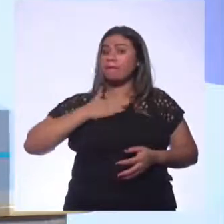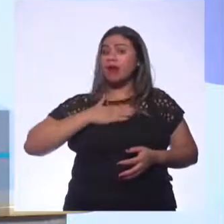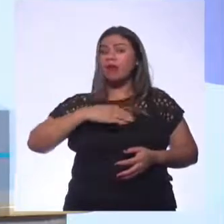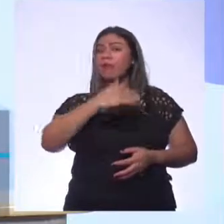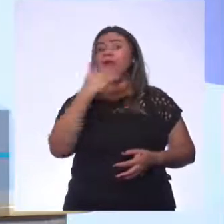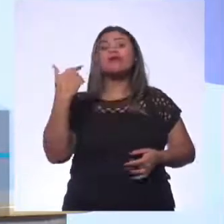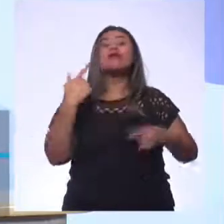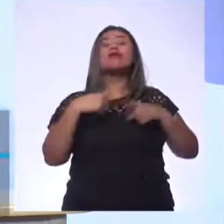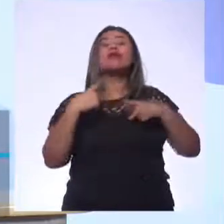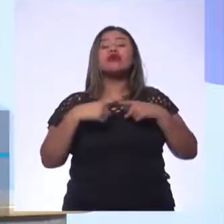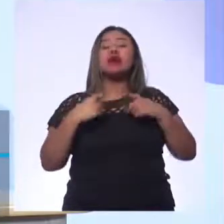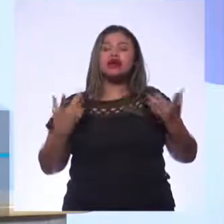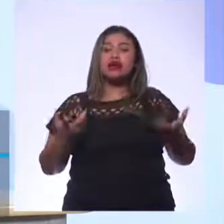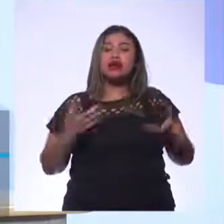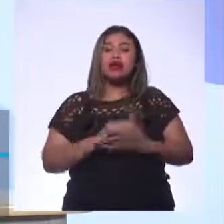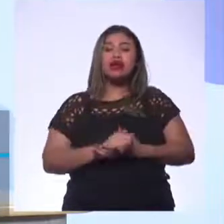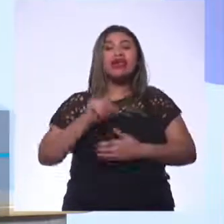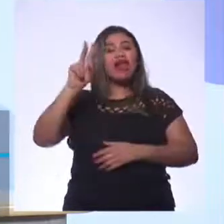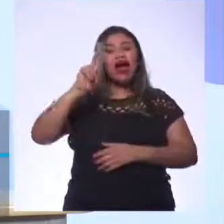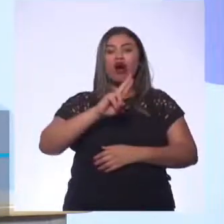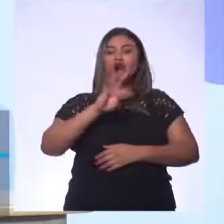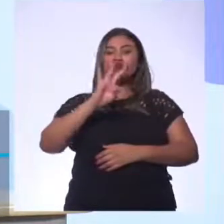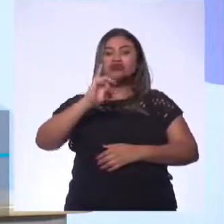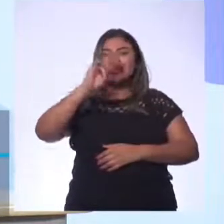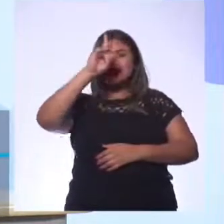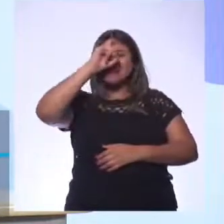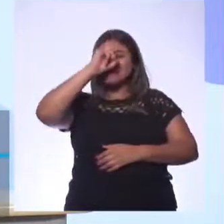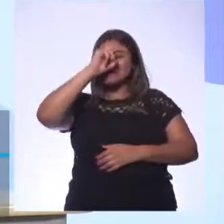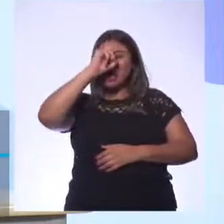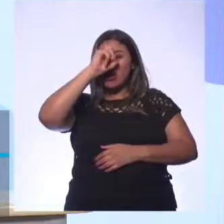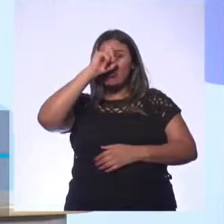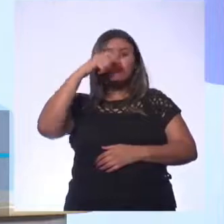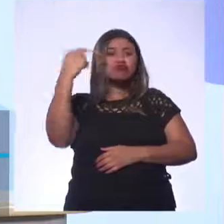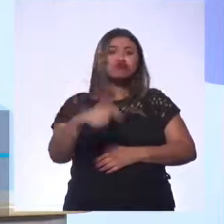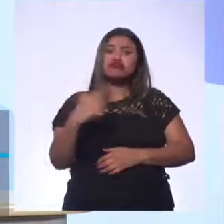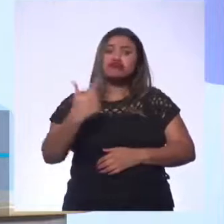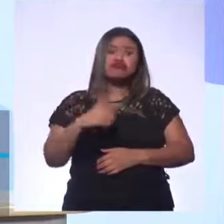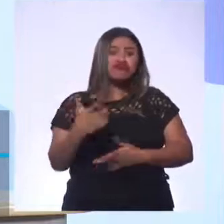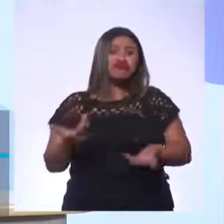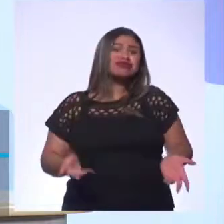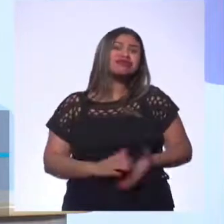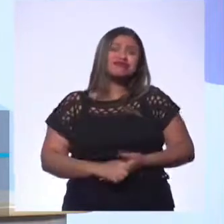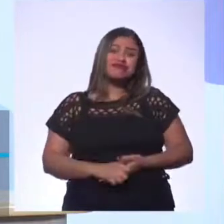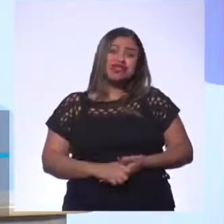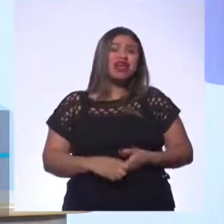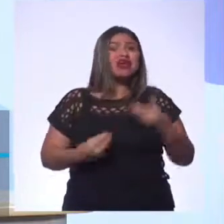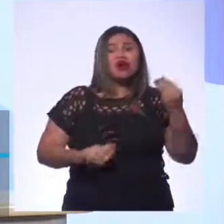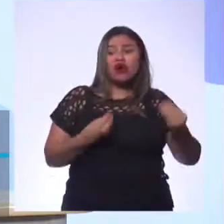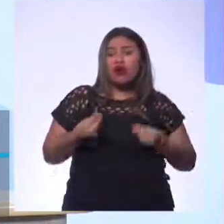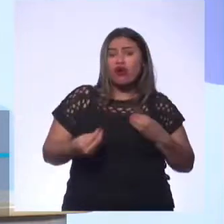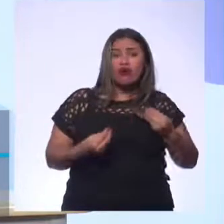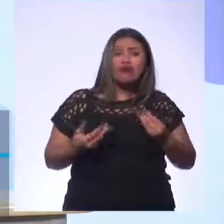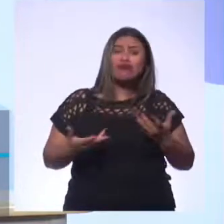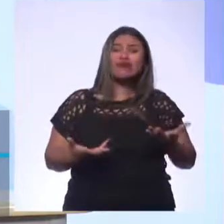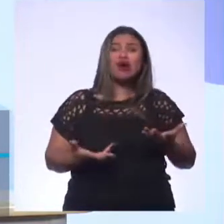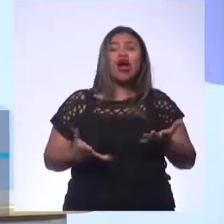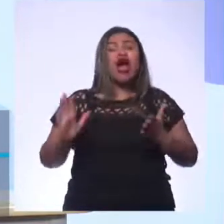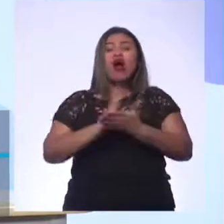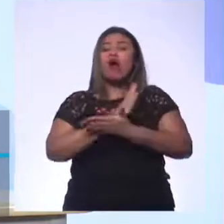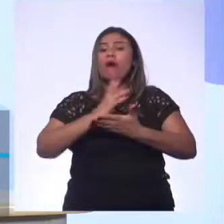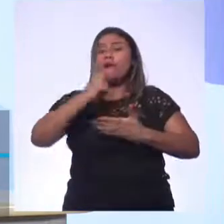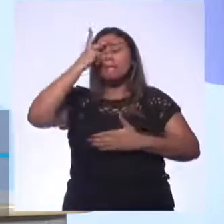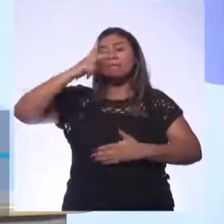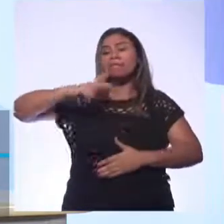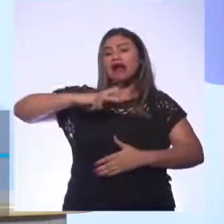ele não tinha vagas de UTI no hospital. Isso é desigualdade, porque algumas pessoas possuem planos de